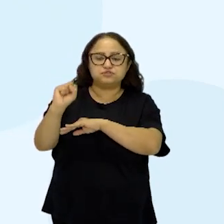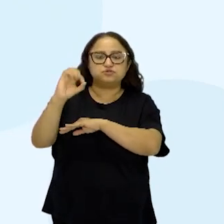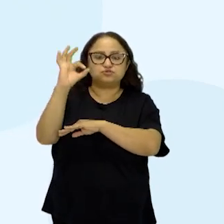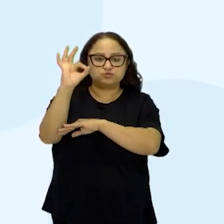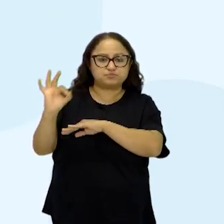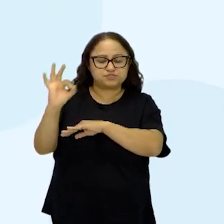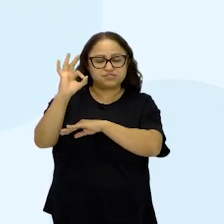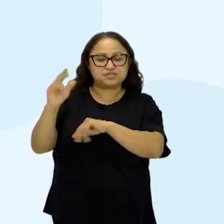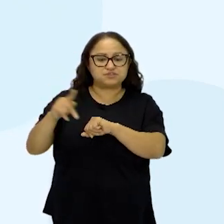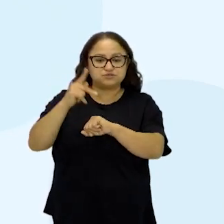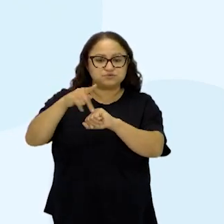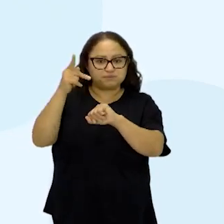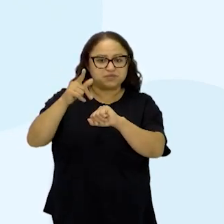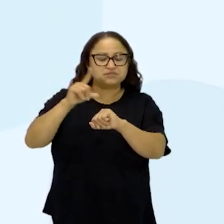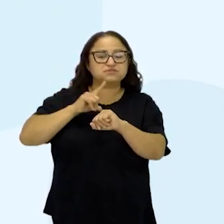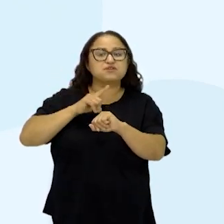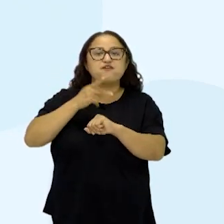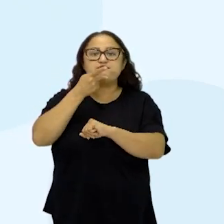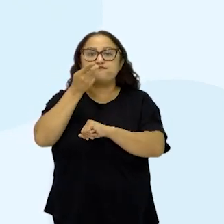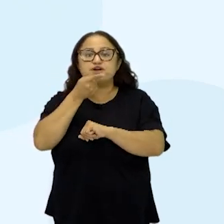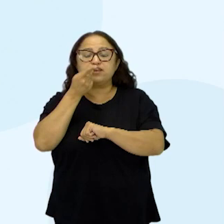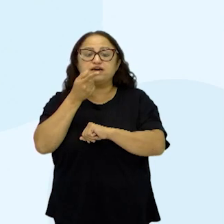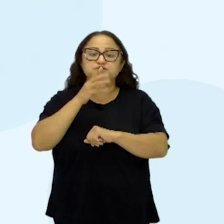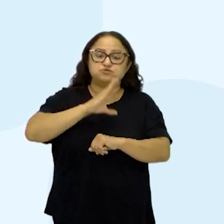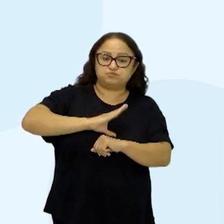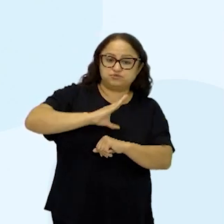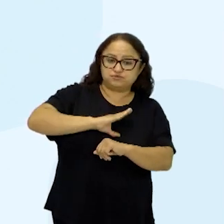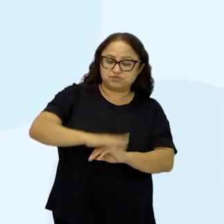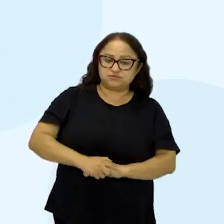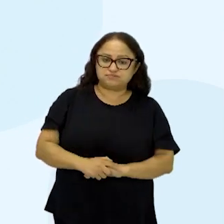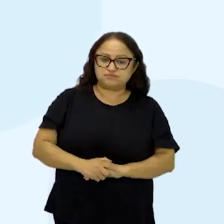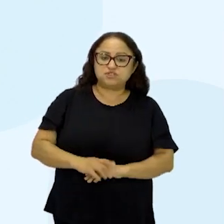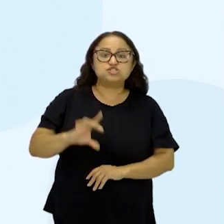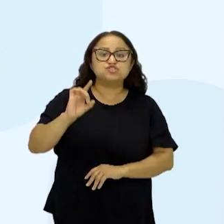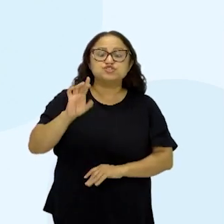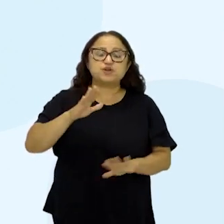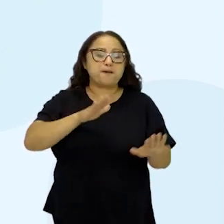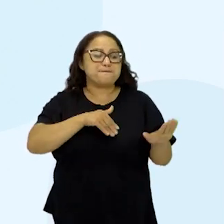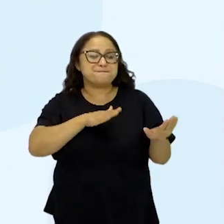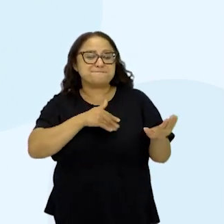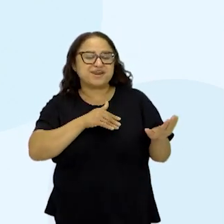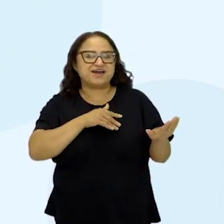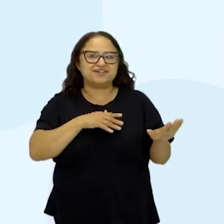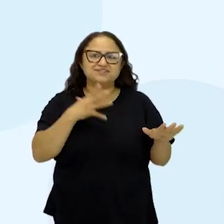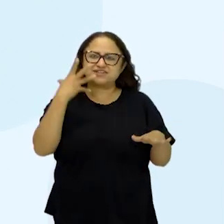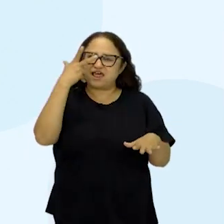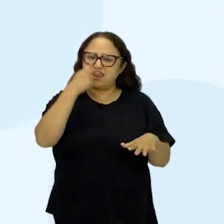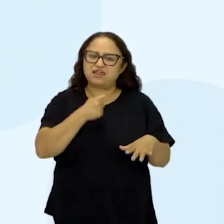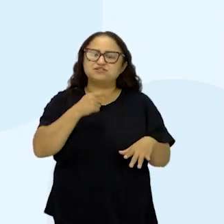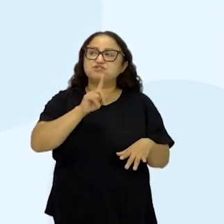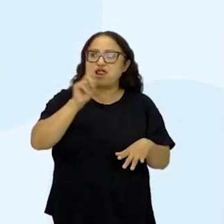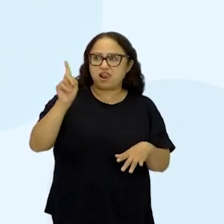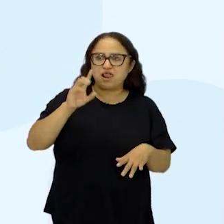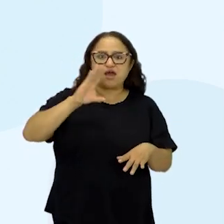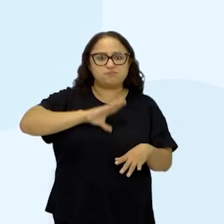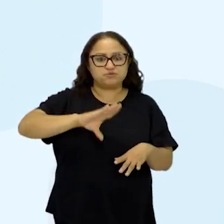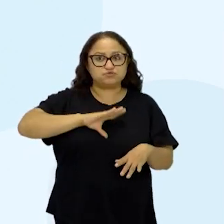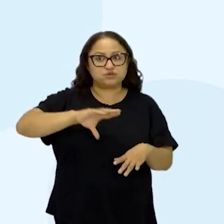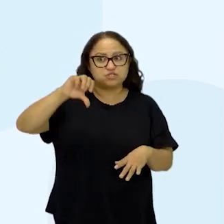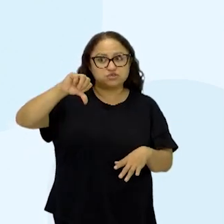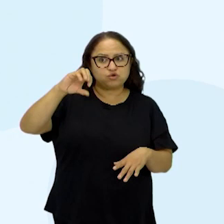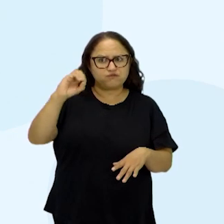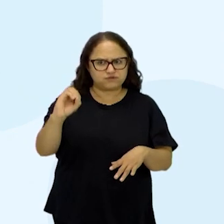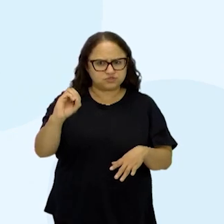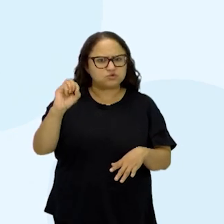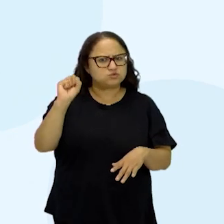viajar para um país da África, vai lá, São Tomé e Príncipe, só tem praia, gente, é muito bonito. E o pessoal fala língua portuguesa, 98%. Então